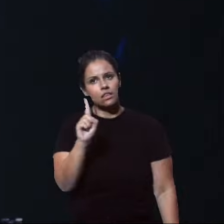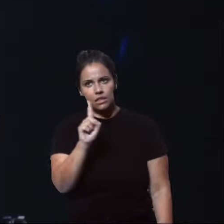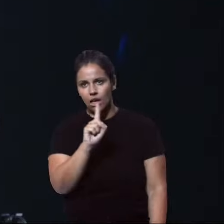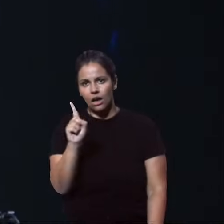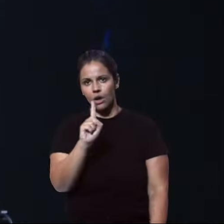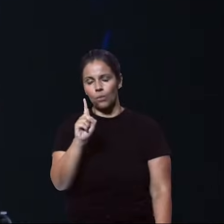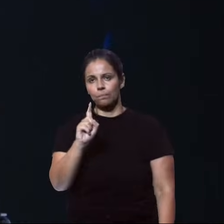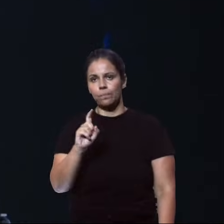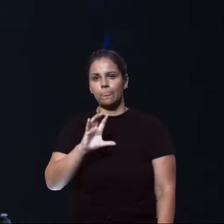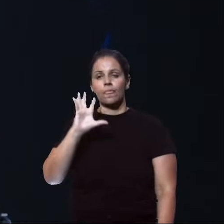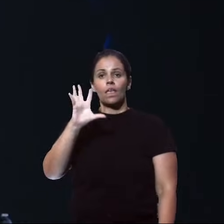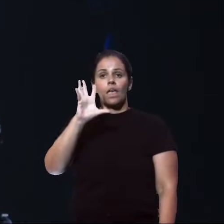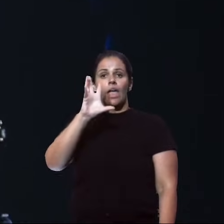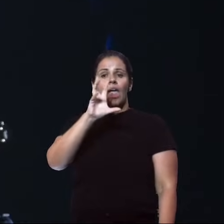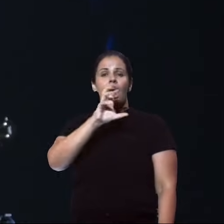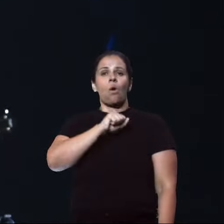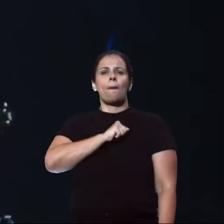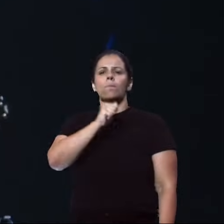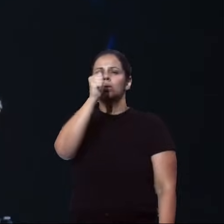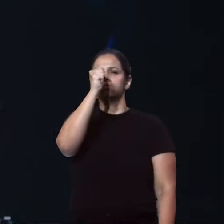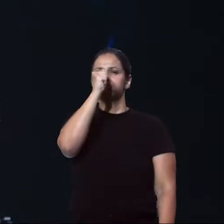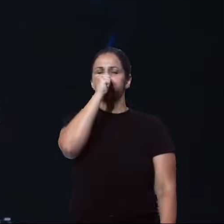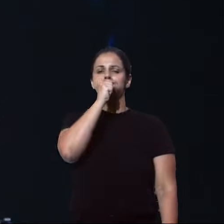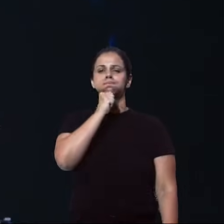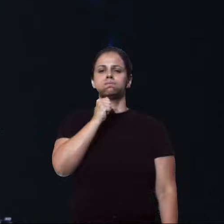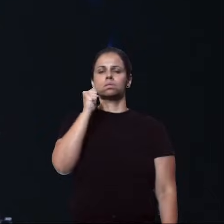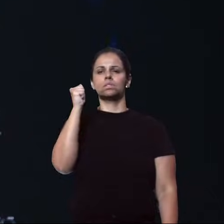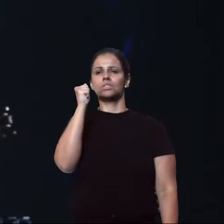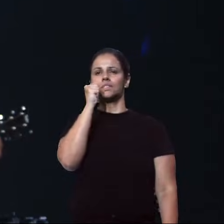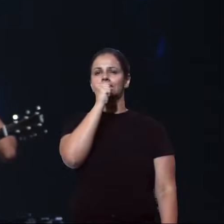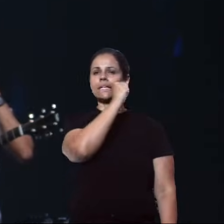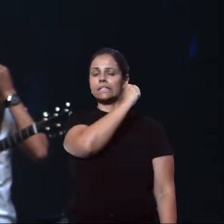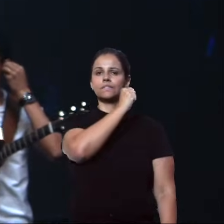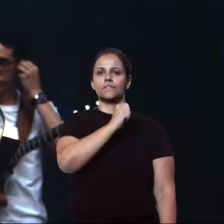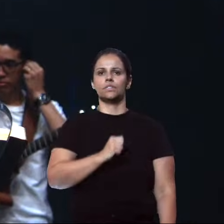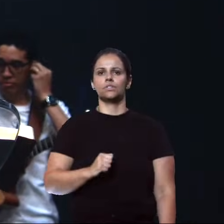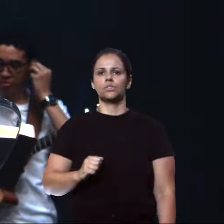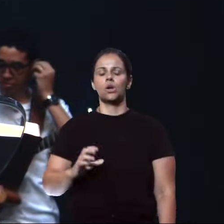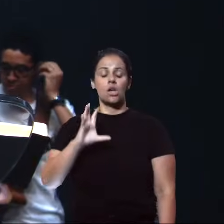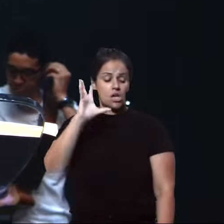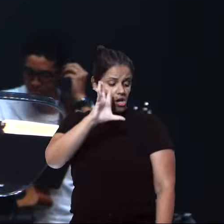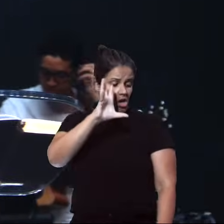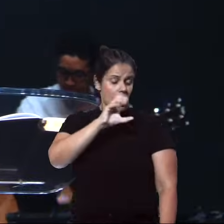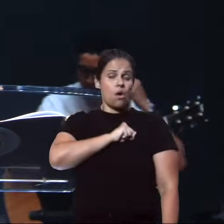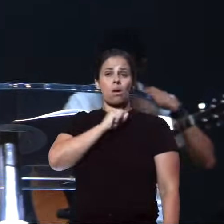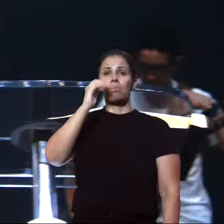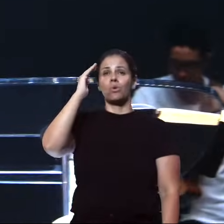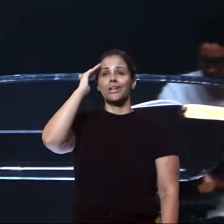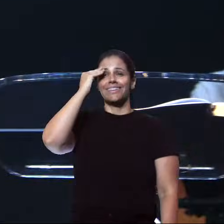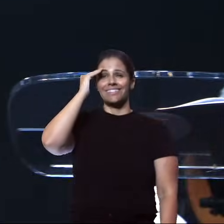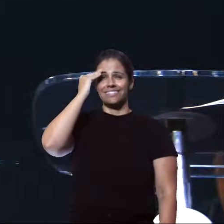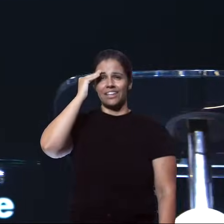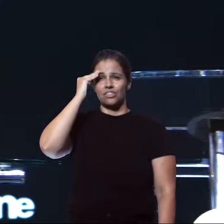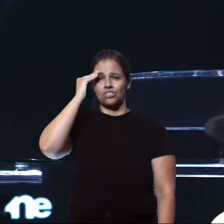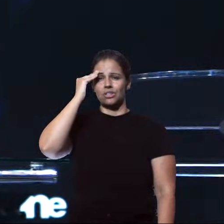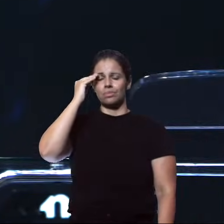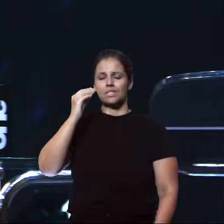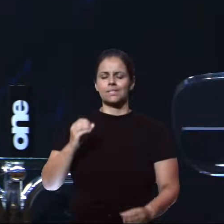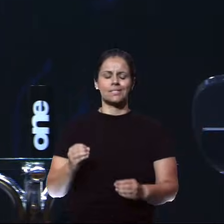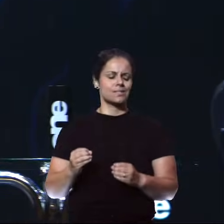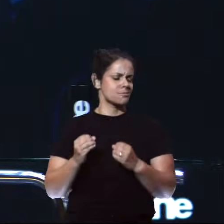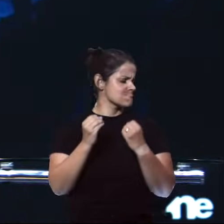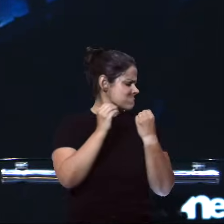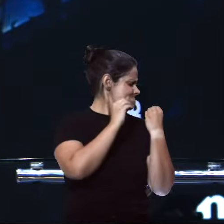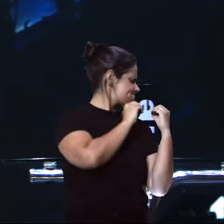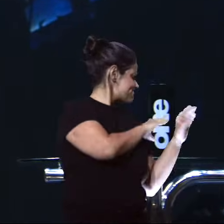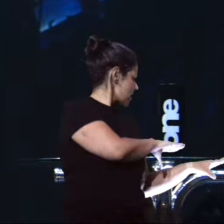Ele fala do ágape porque é um amor sacrificial, é um amor que entende que eu preciso deixar coisas para trás para poder amar a Deus acima